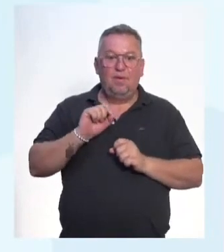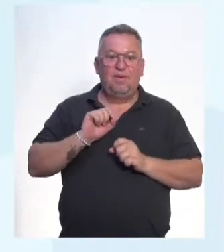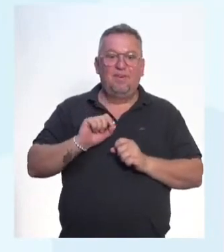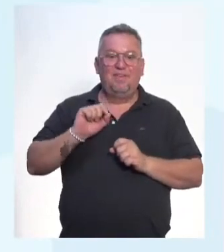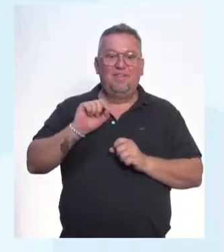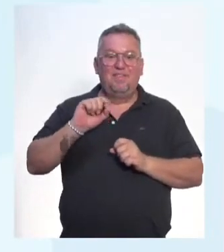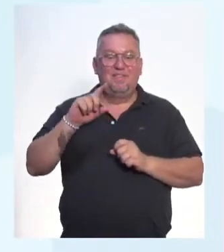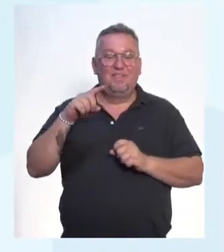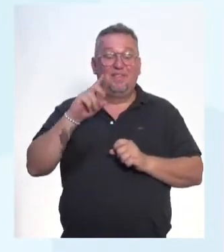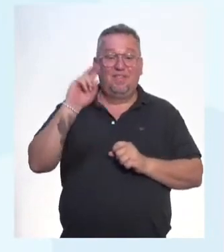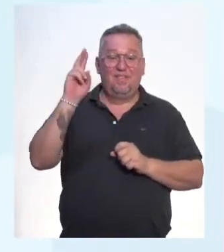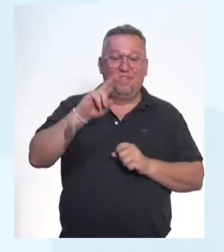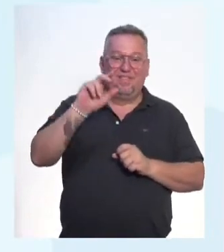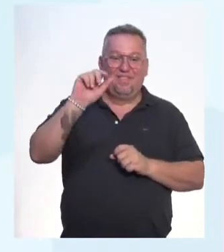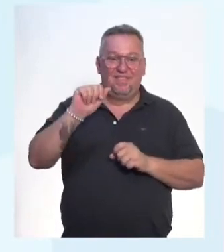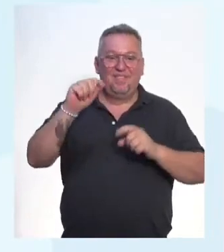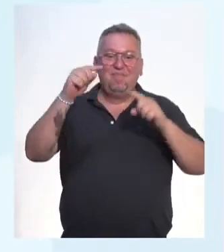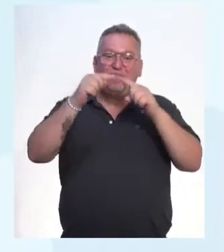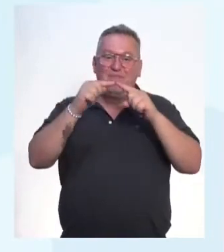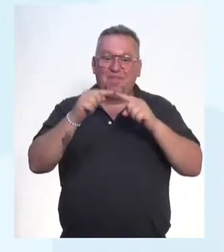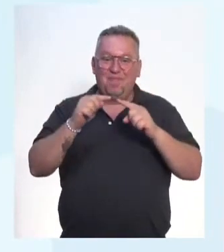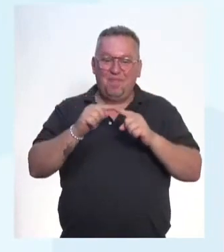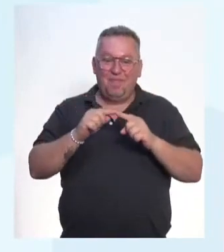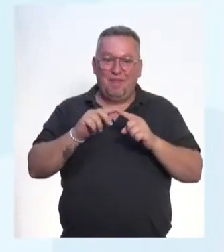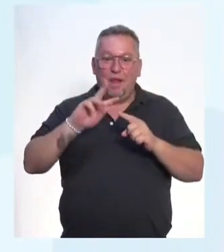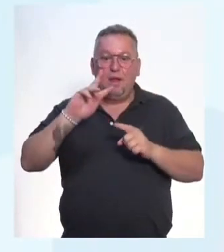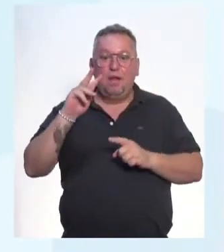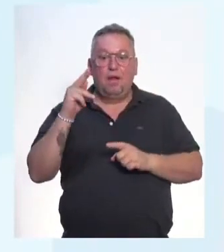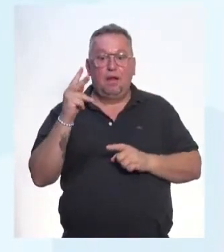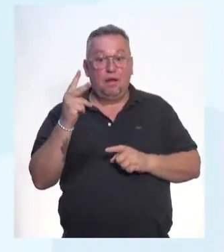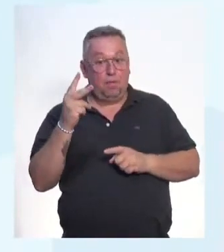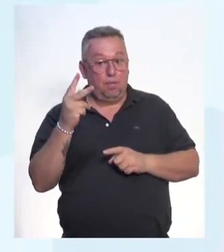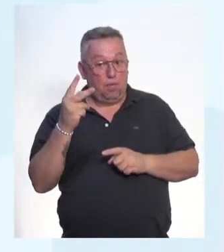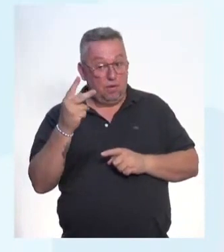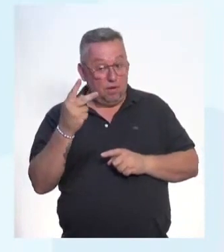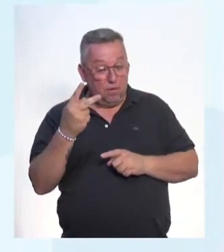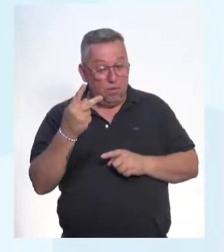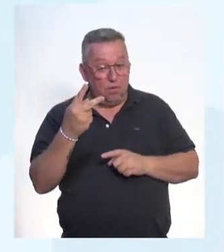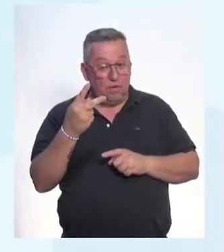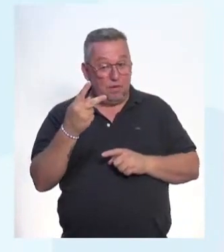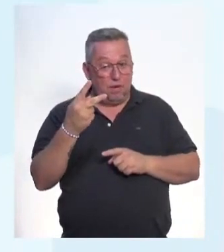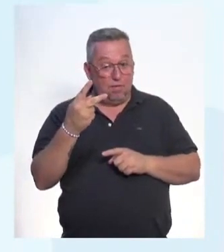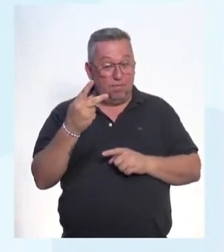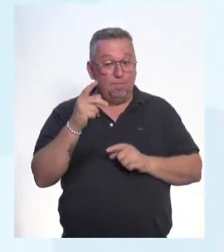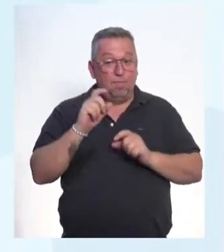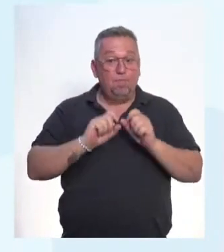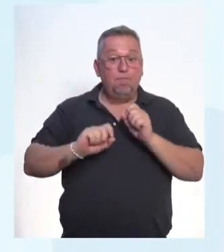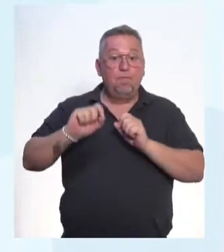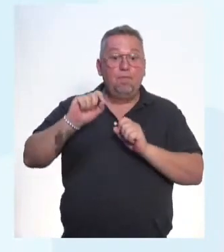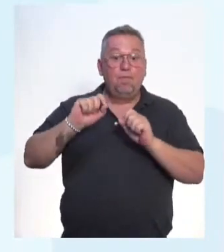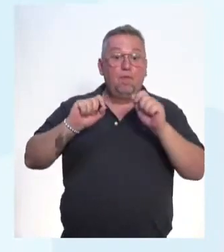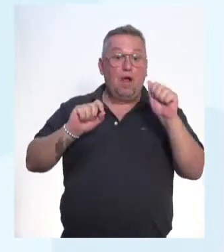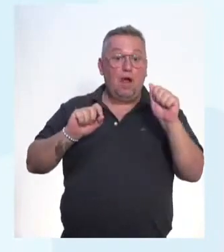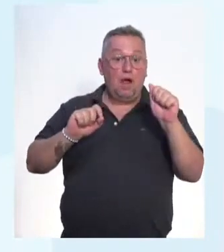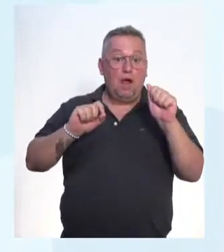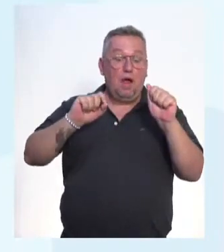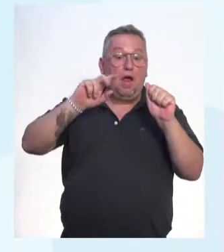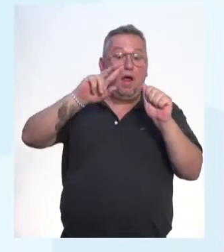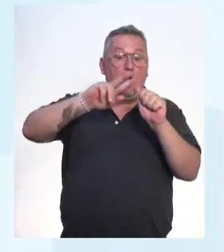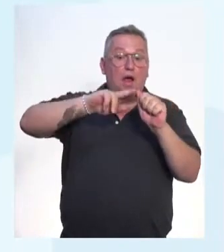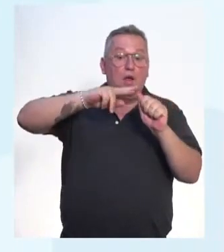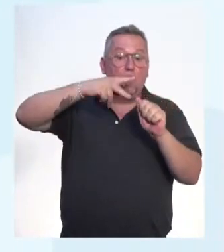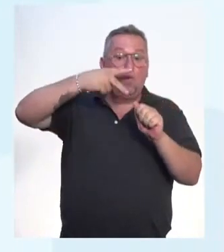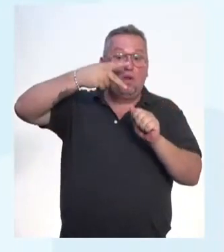que o A corresponde à hipotenusa. Então, quer dizer que o A ao